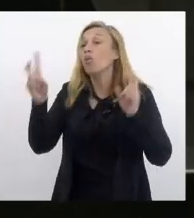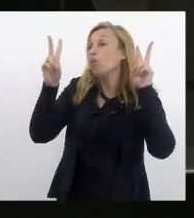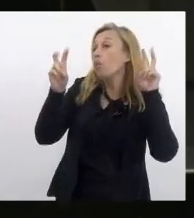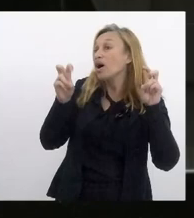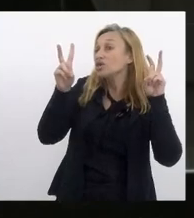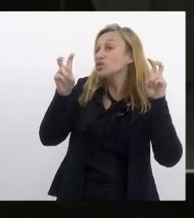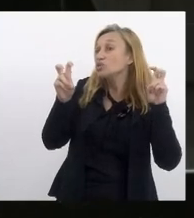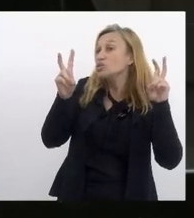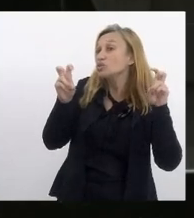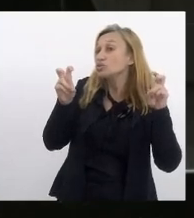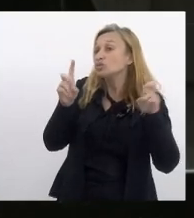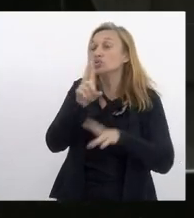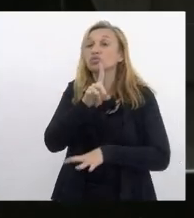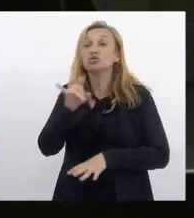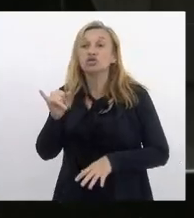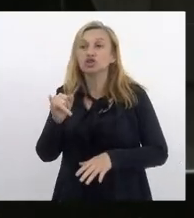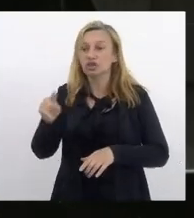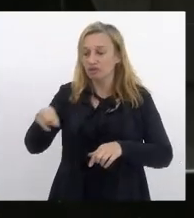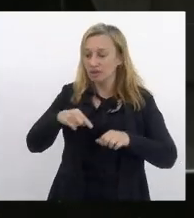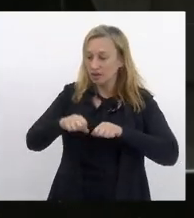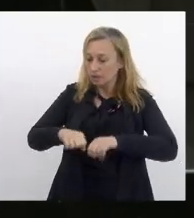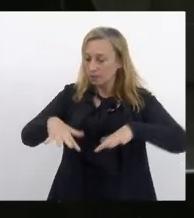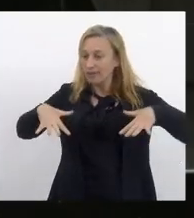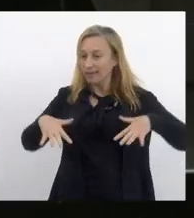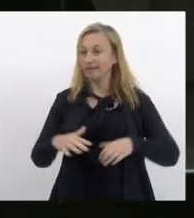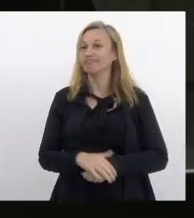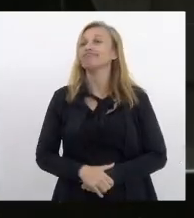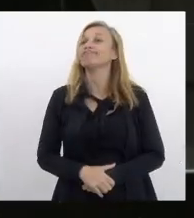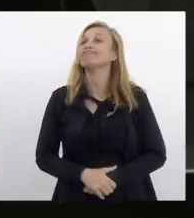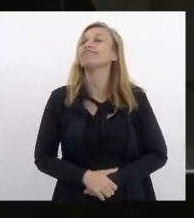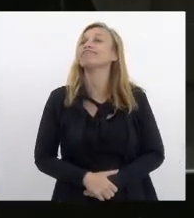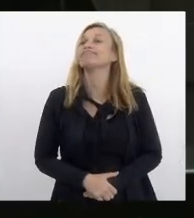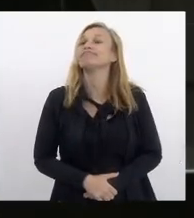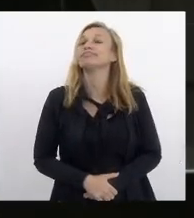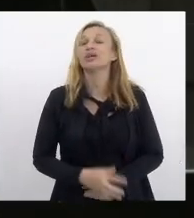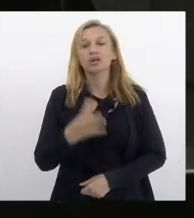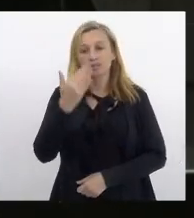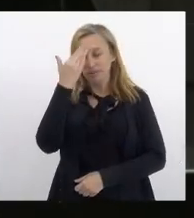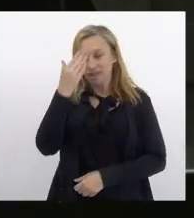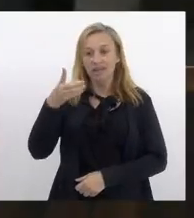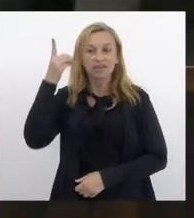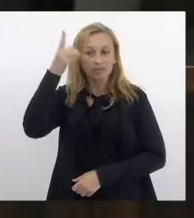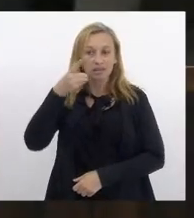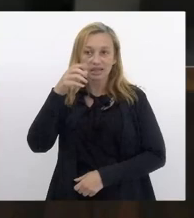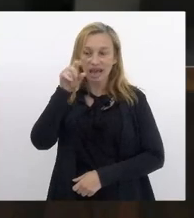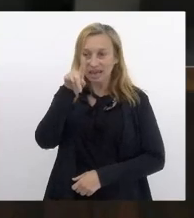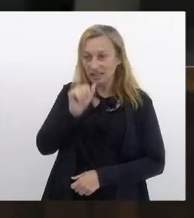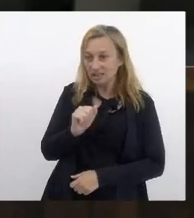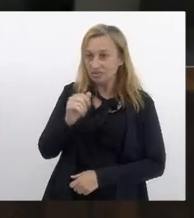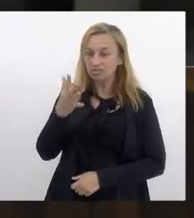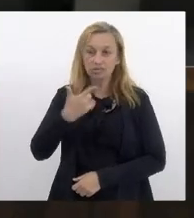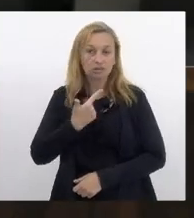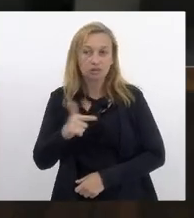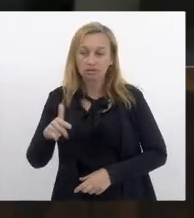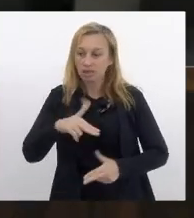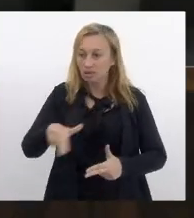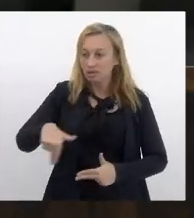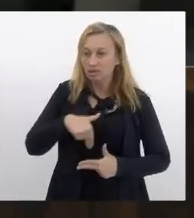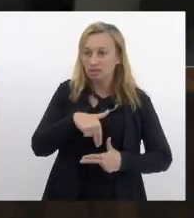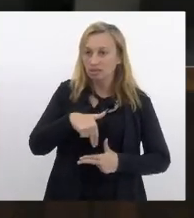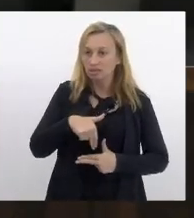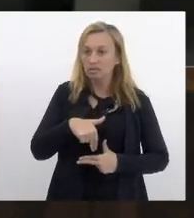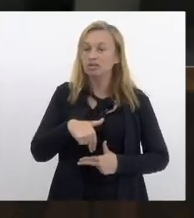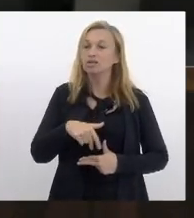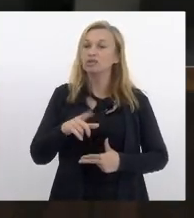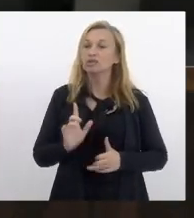os trazem aqui ao plenário. Muito obrigado, deputado Valdeque Carneiro. Muito obrigado, deputado Átila Nunes. Não havendo mais oradores inscritos,